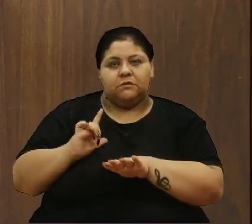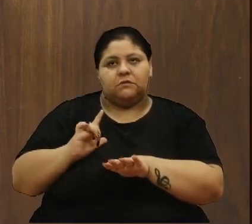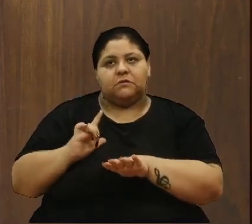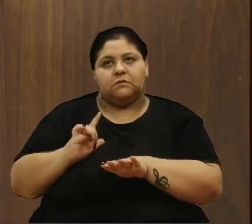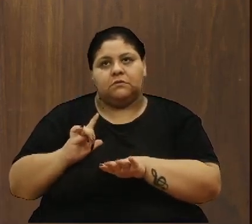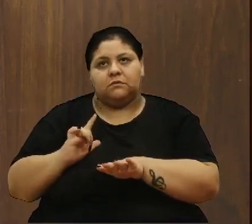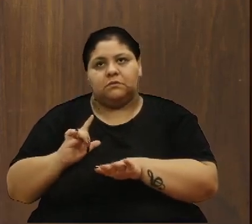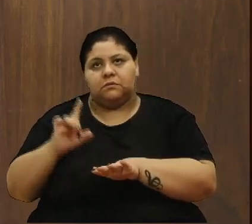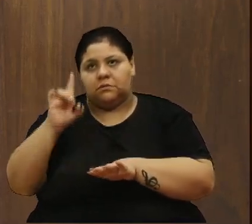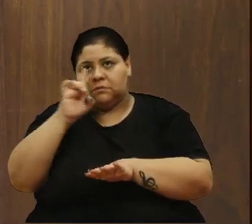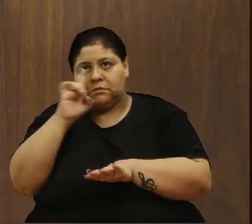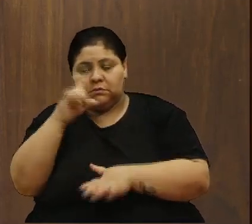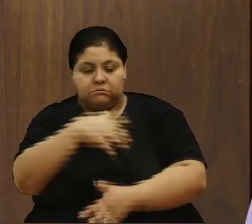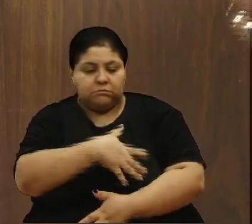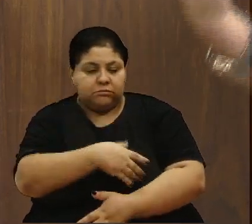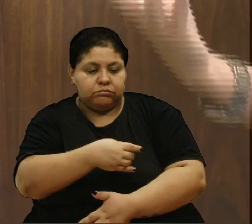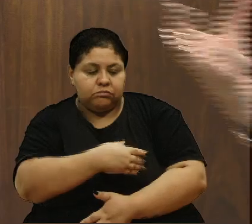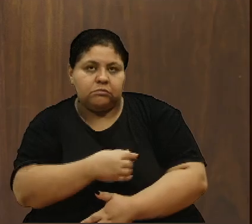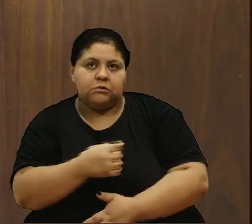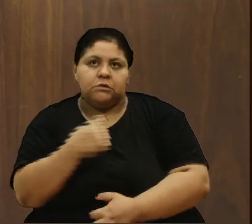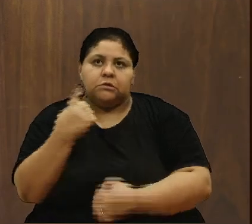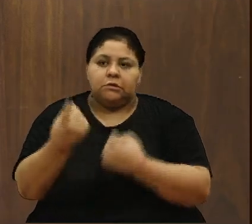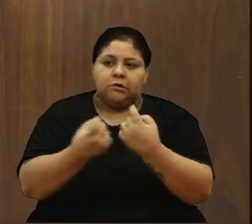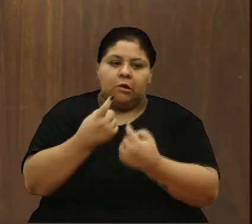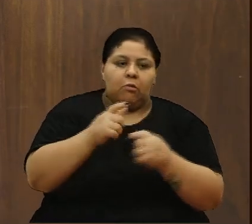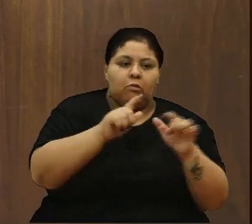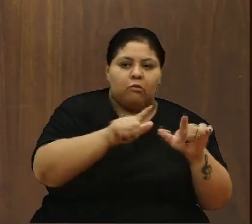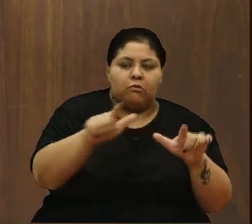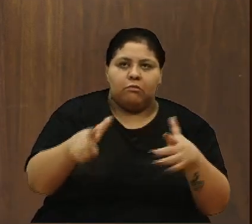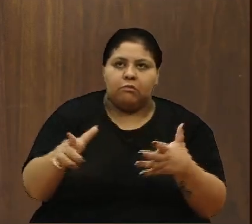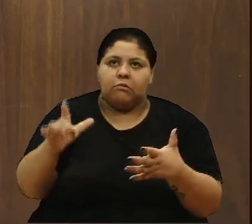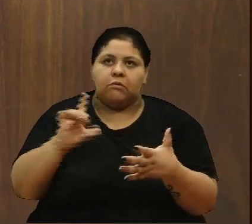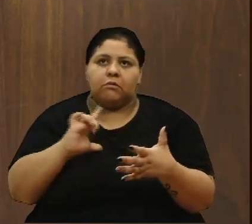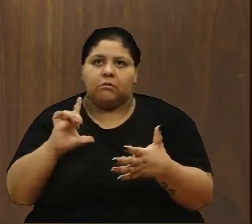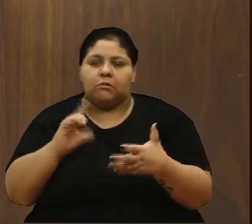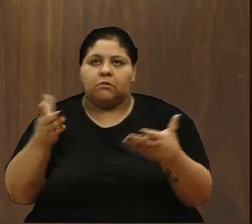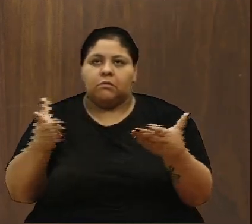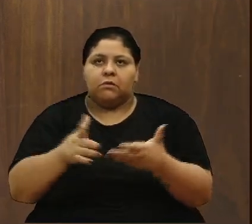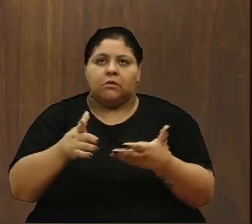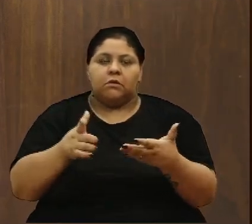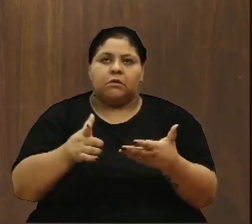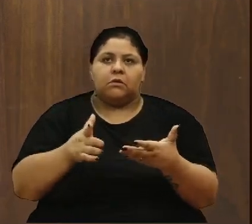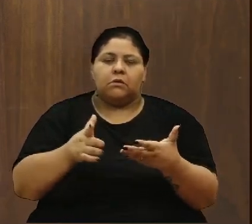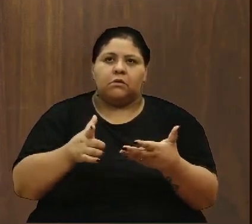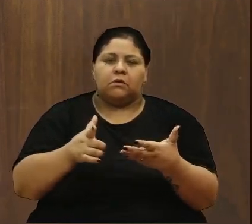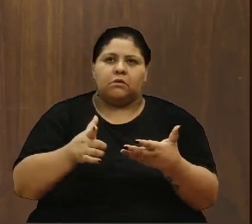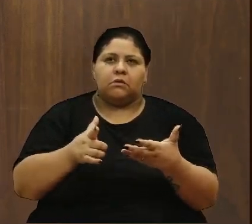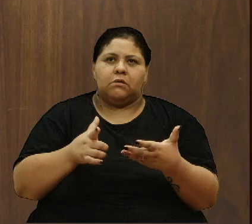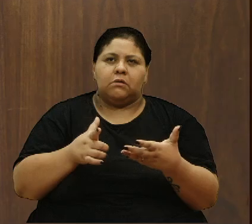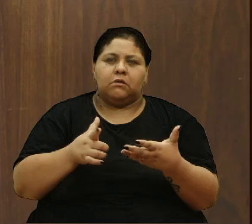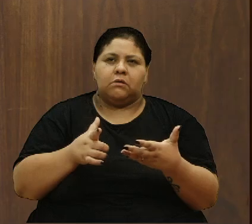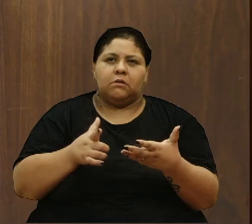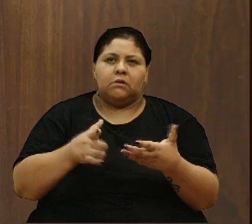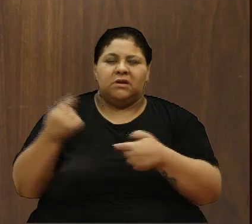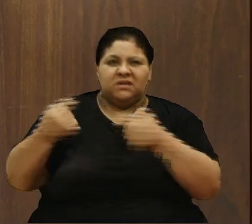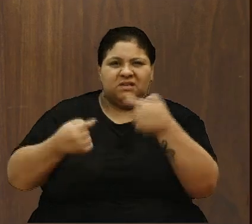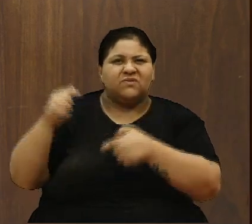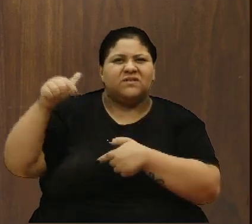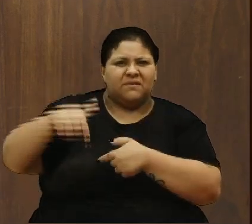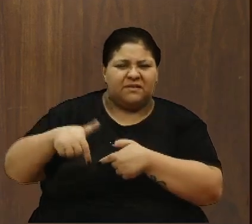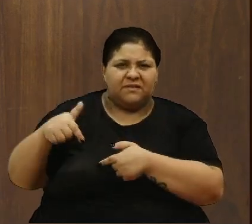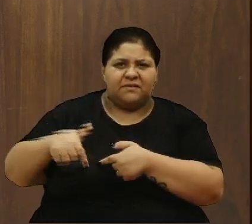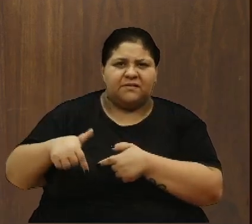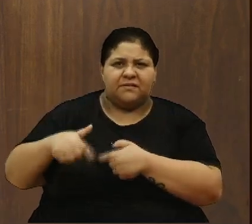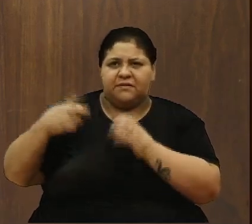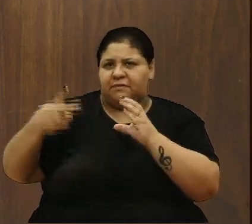da mãe estar amamentando em algum lugar e já teve muitas vezes essa discussão aqui